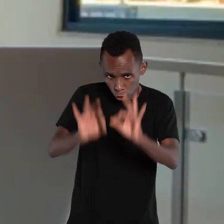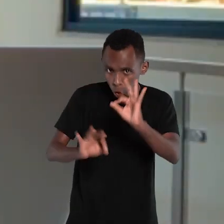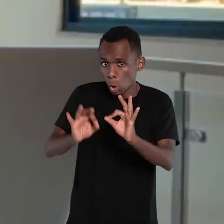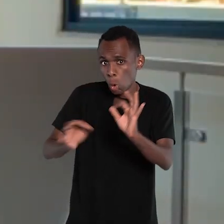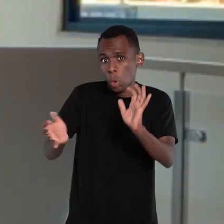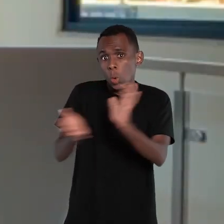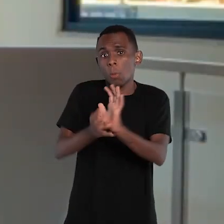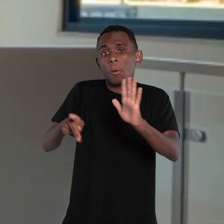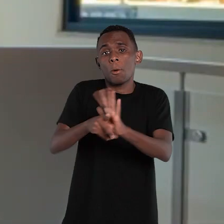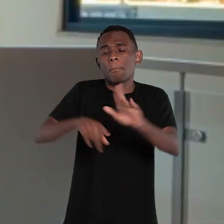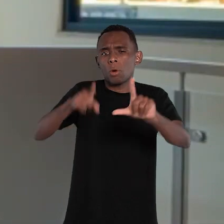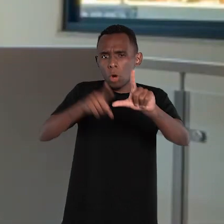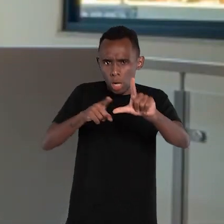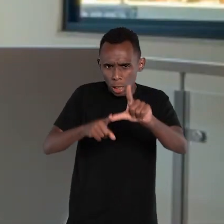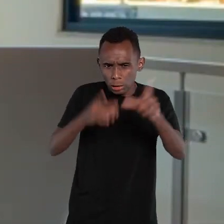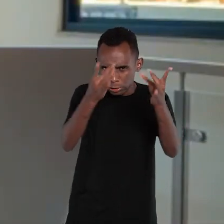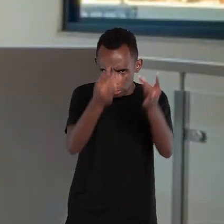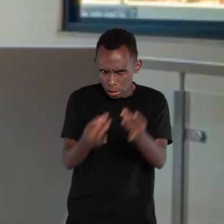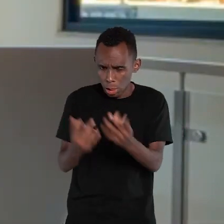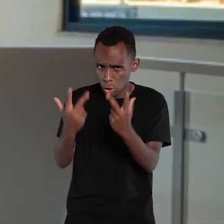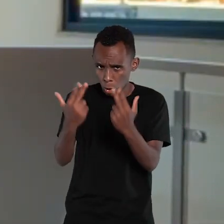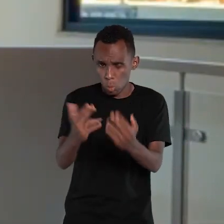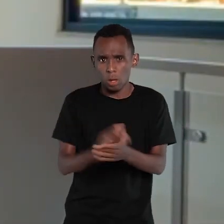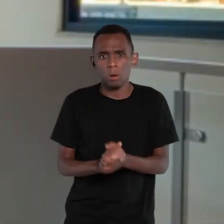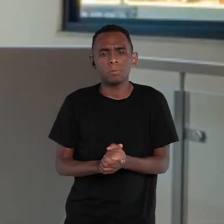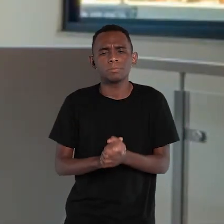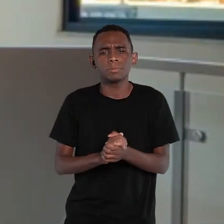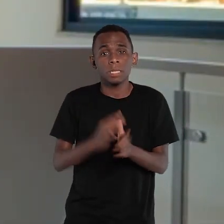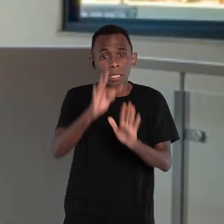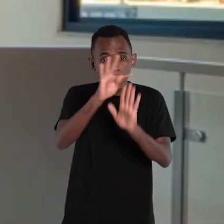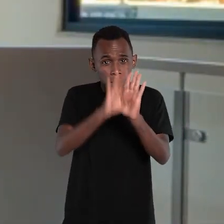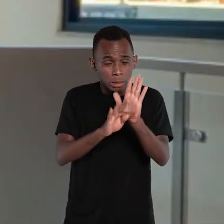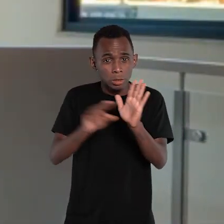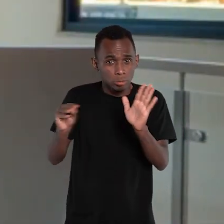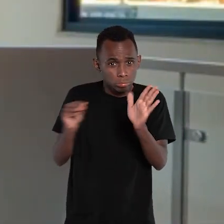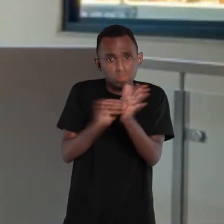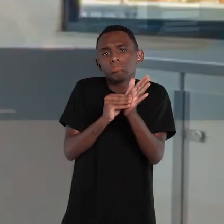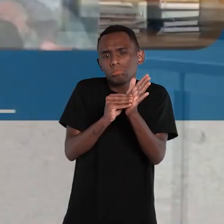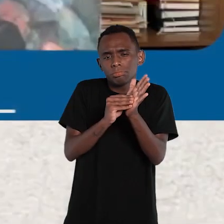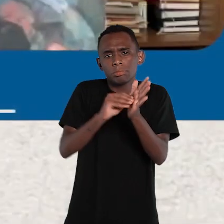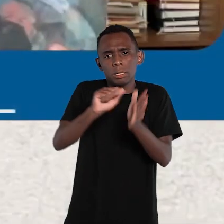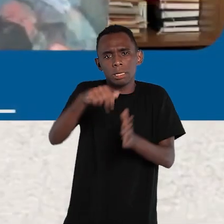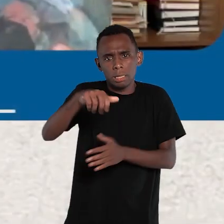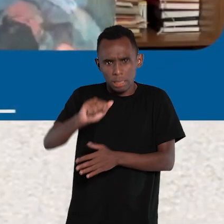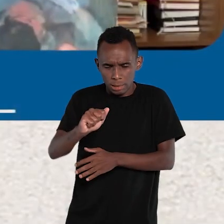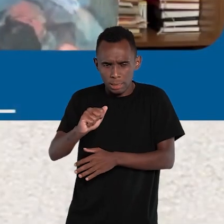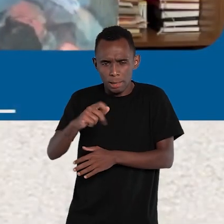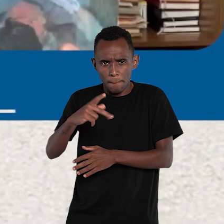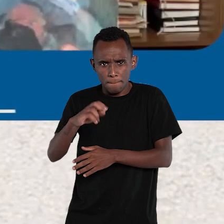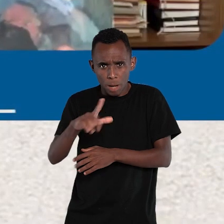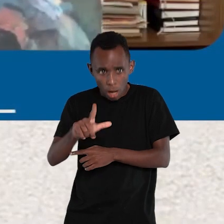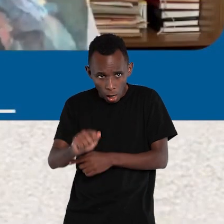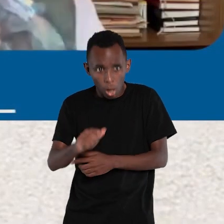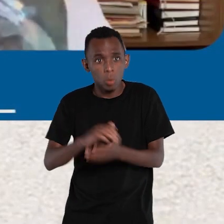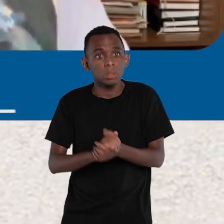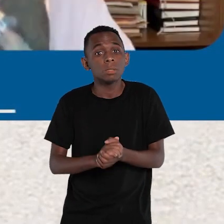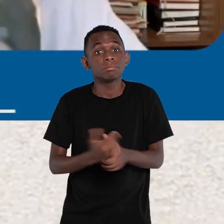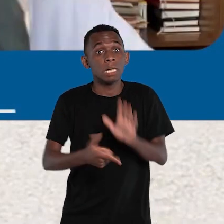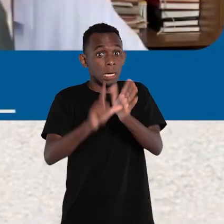Letras, tem um estilo parecido. Orelha da querida Ana Paula Maia. Bota aí também, Marcelo. O anterior está